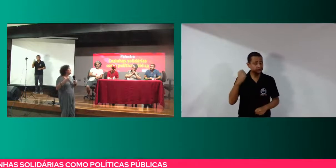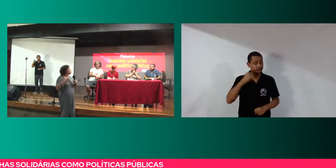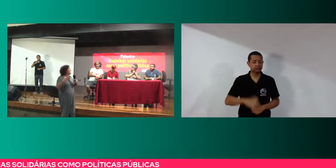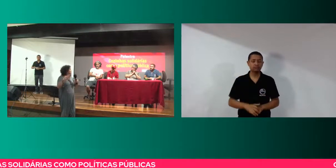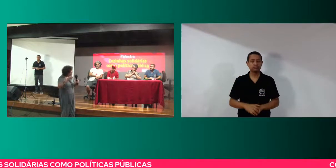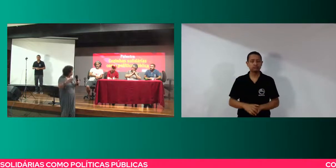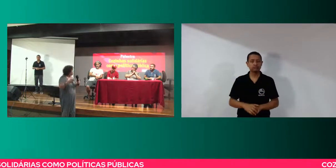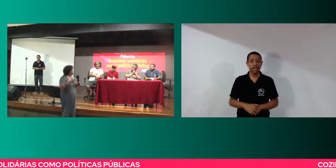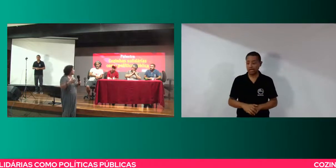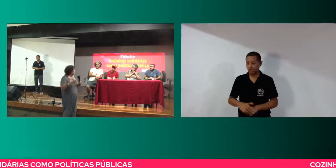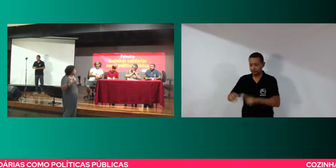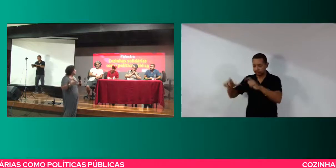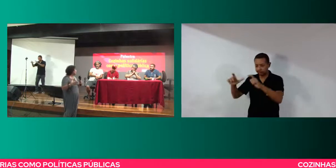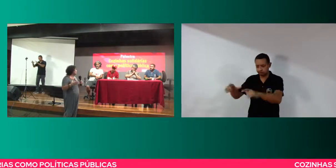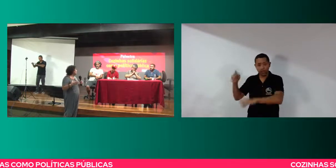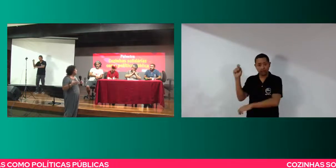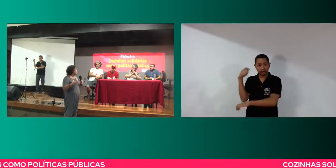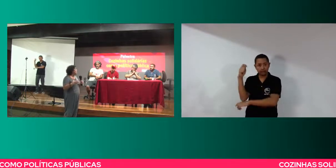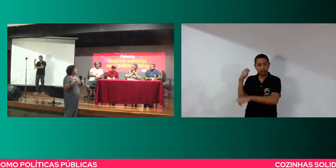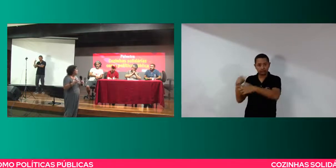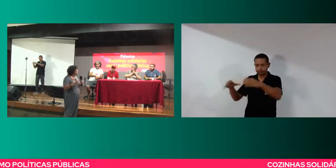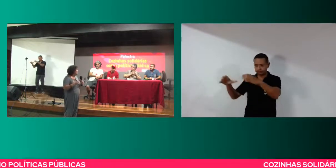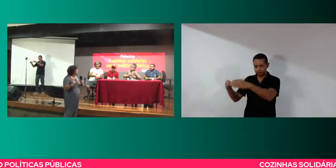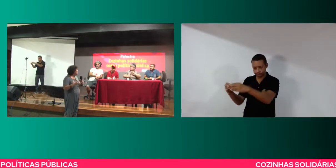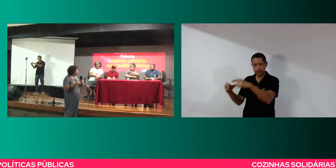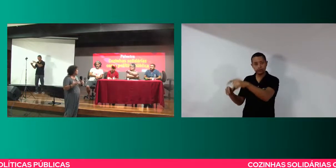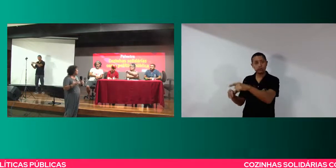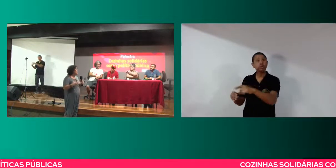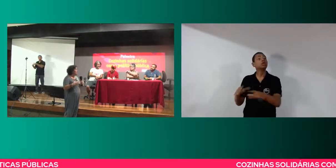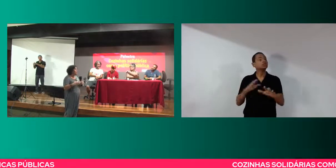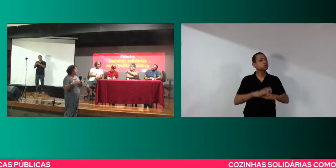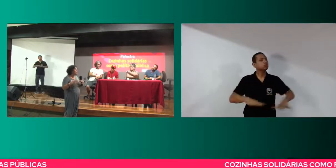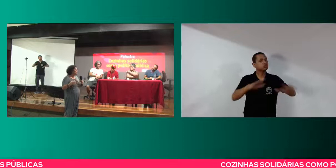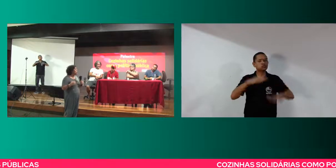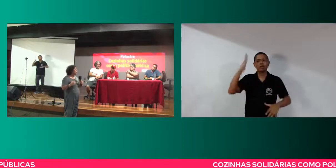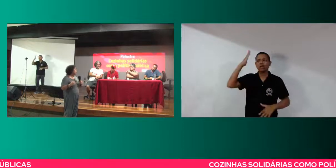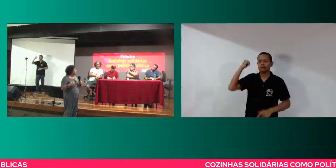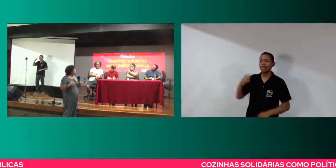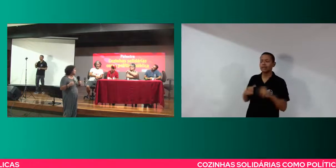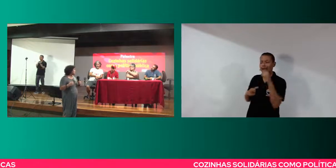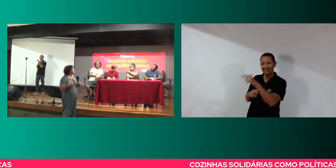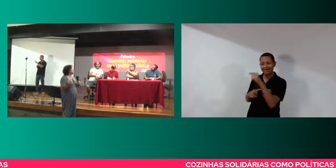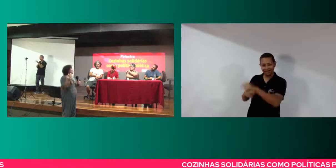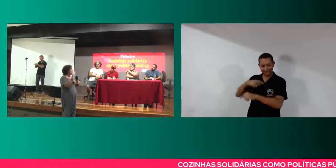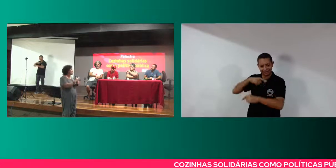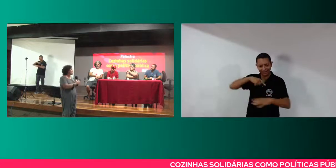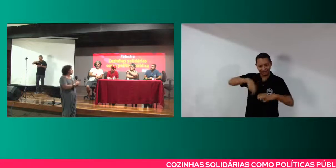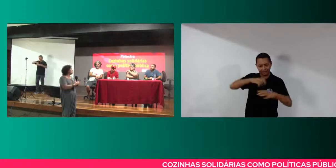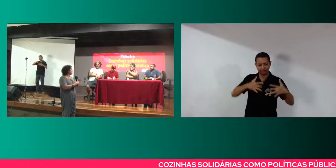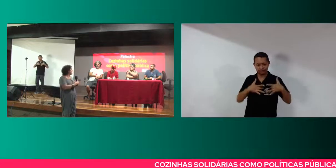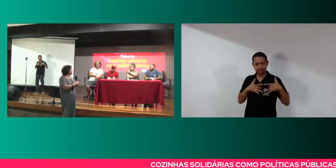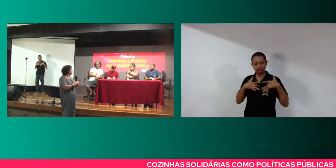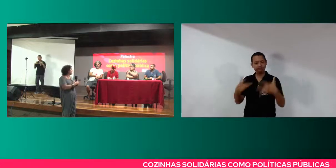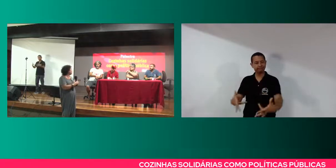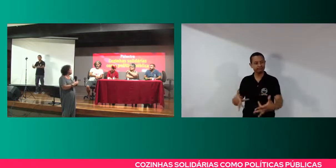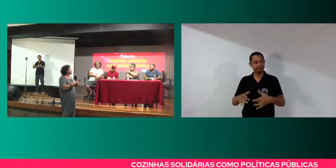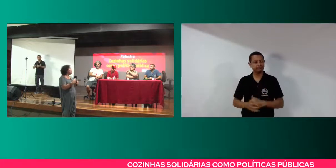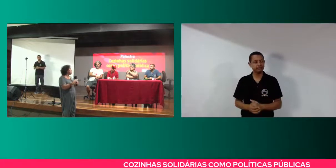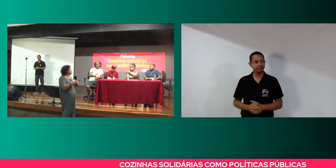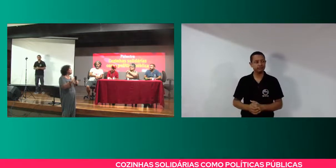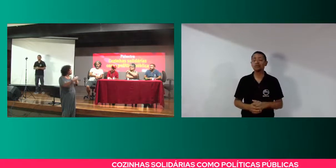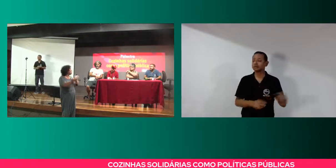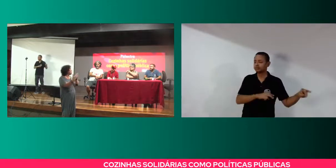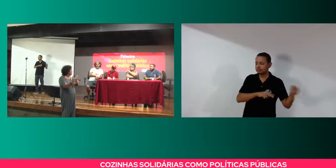cozinha todo mundo sabe que ele tem uma uma uma ação desse tipo isso fica muito muito grande dá muita visibilidade para cozinha